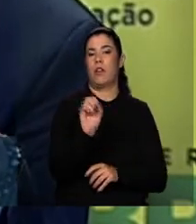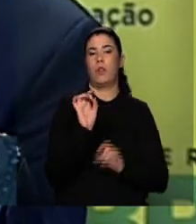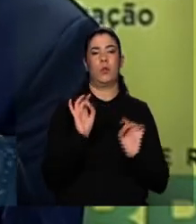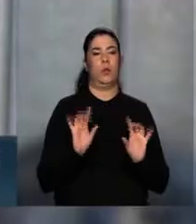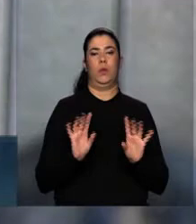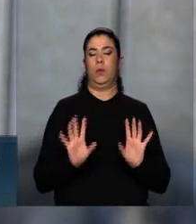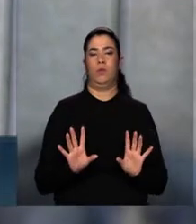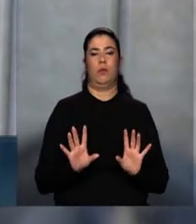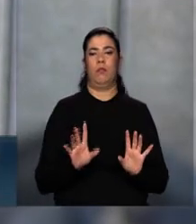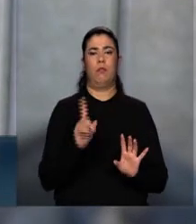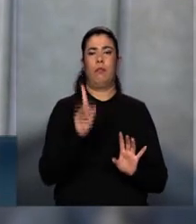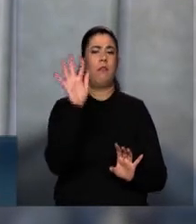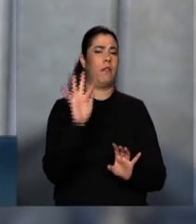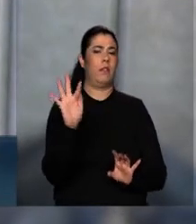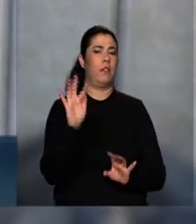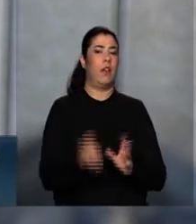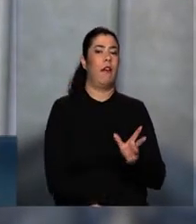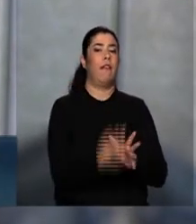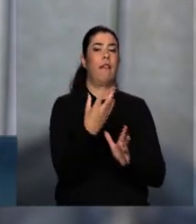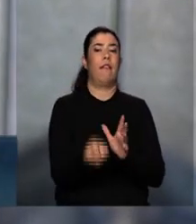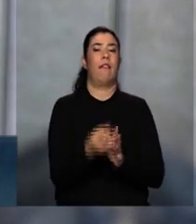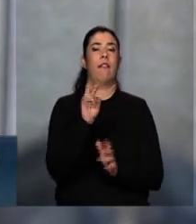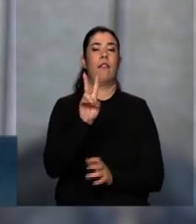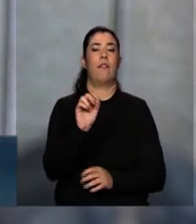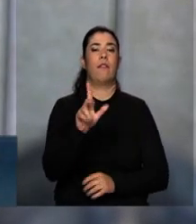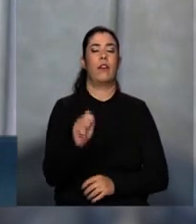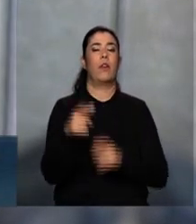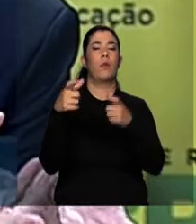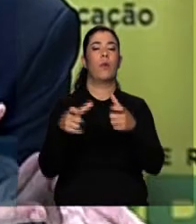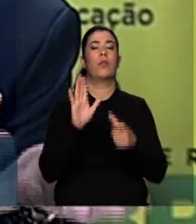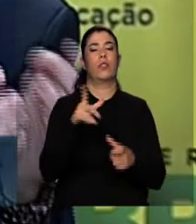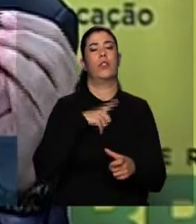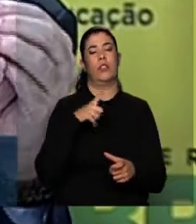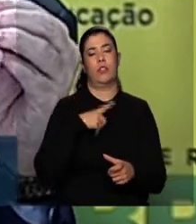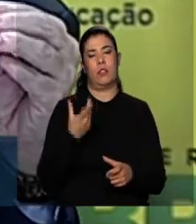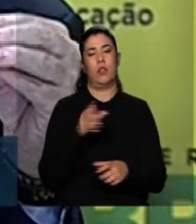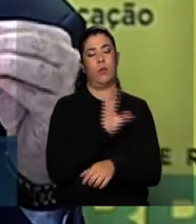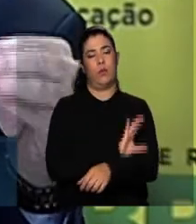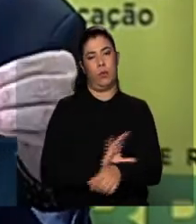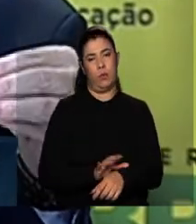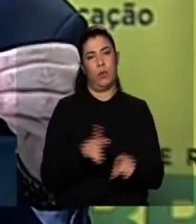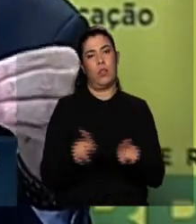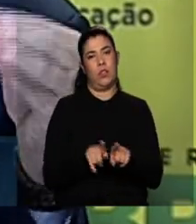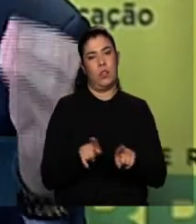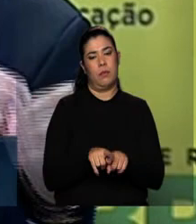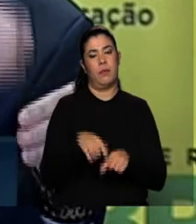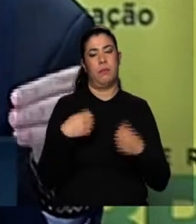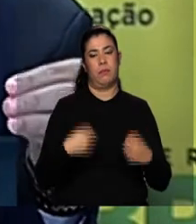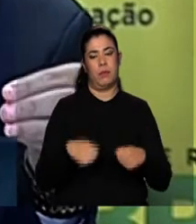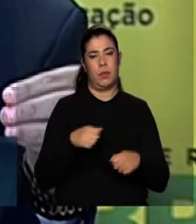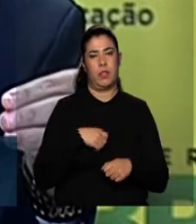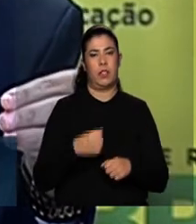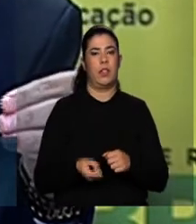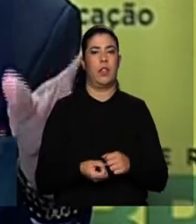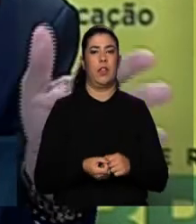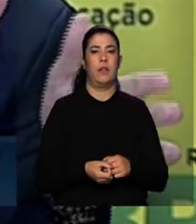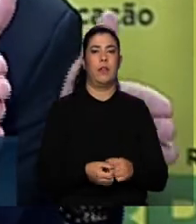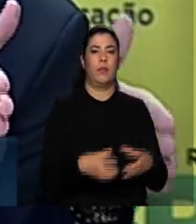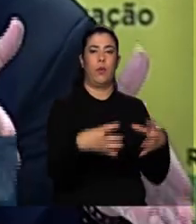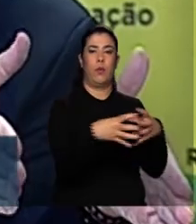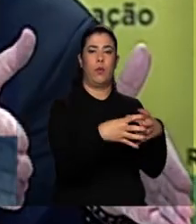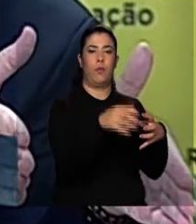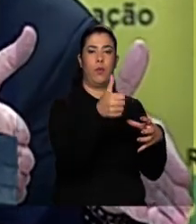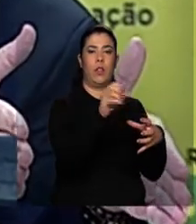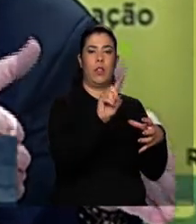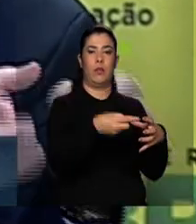digo nem faculdades, mas novas vagas, exatamente aonde já tem, aonde já se tem uma oferta de vagas por 10 mil habitantes